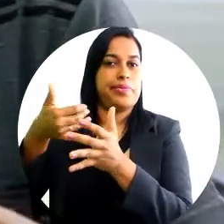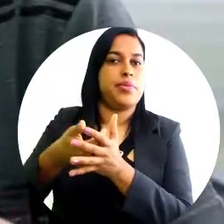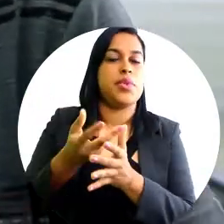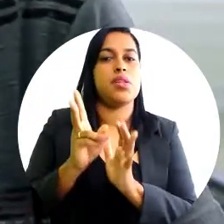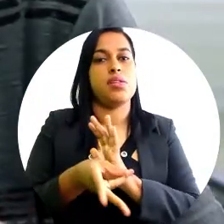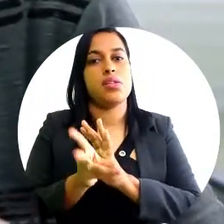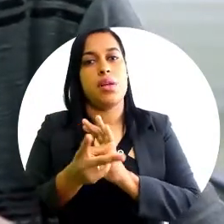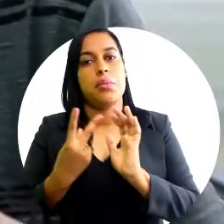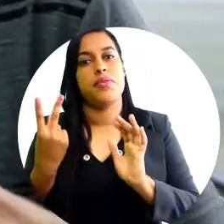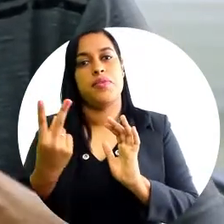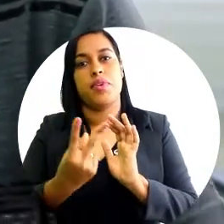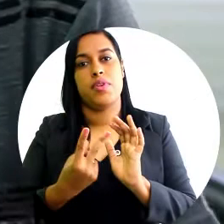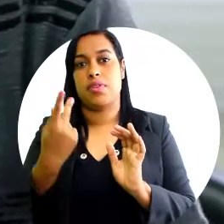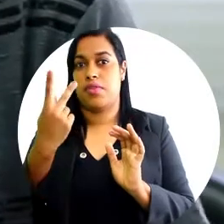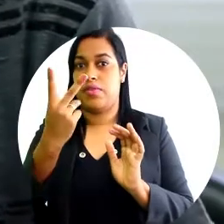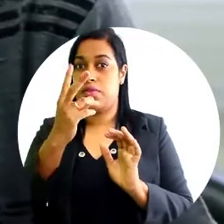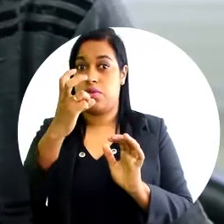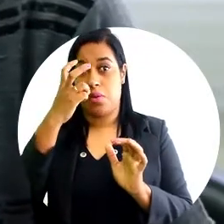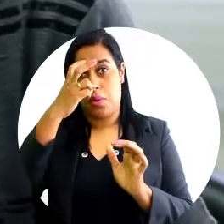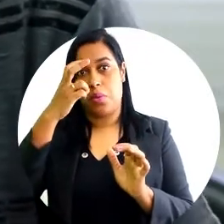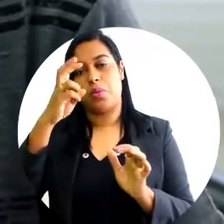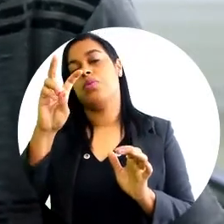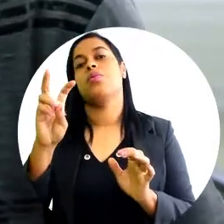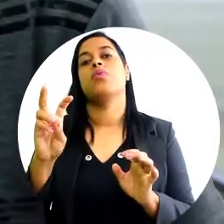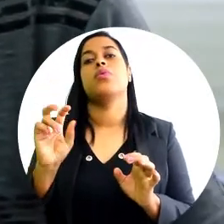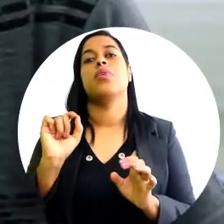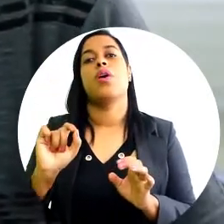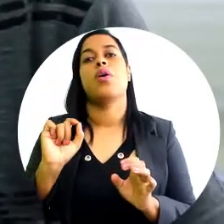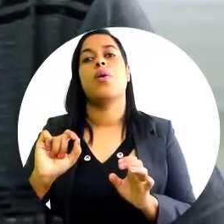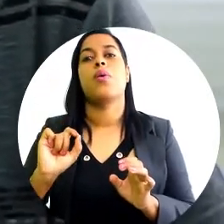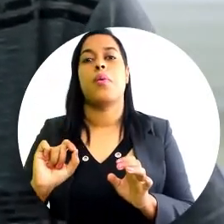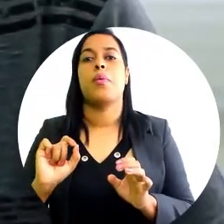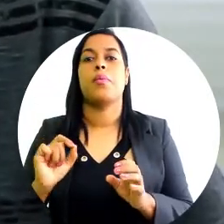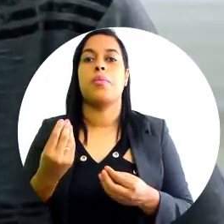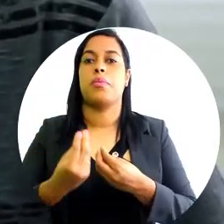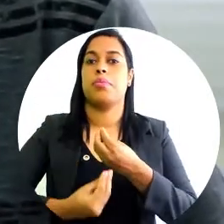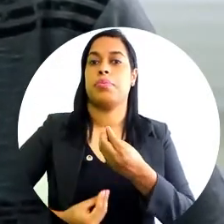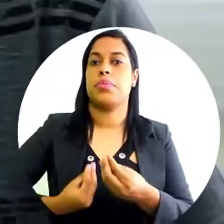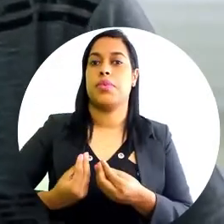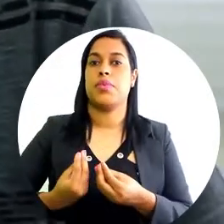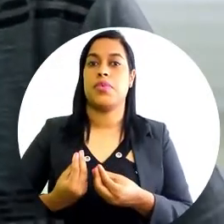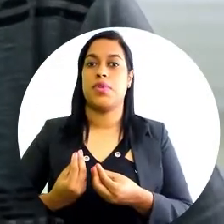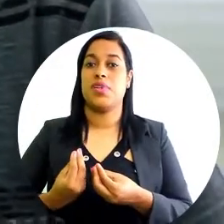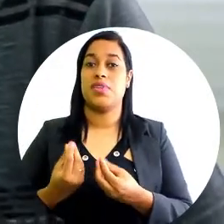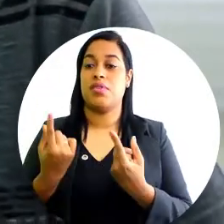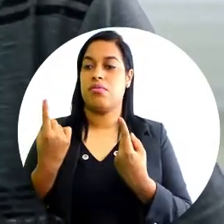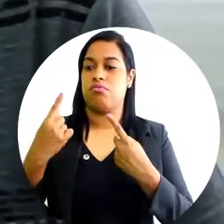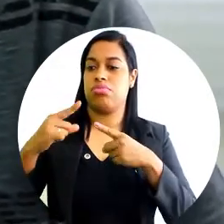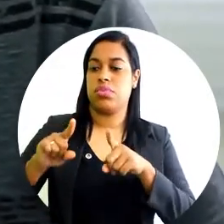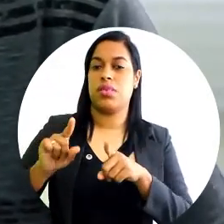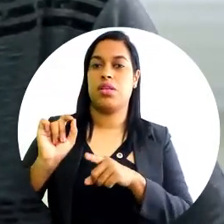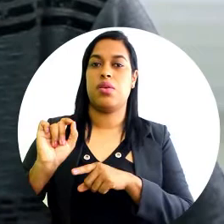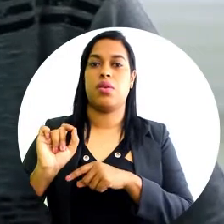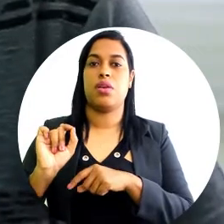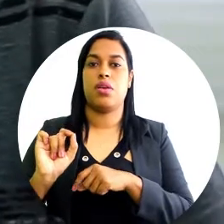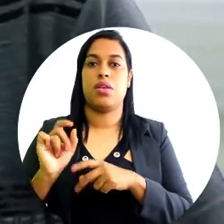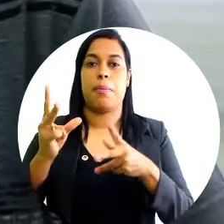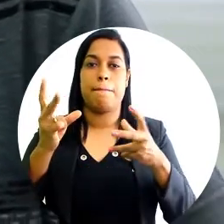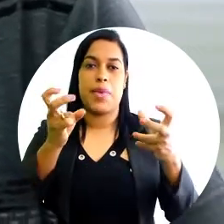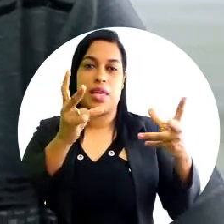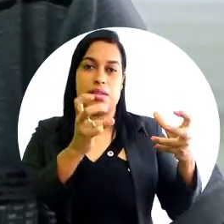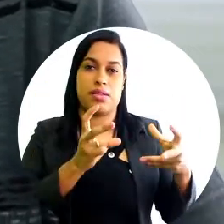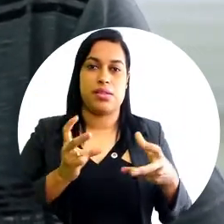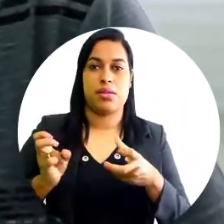historicamente, alguns grupos valorizaram a sua cultura de forma extremada ao ponto de subjugar